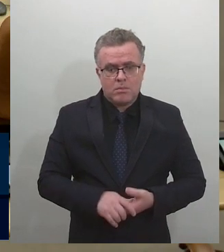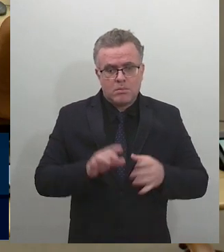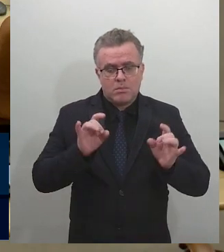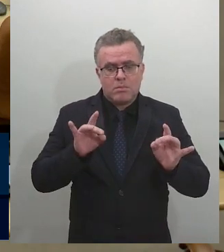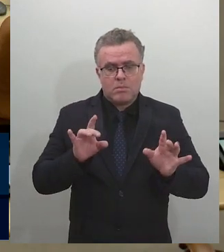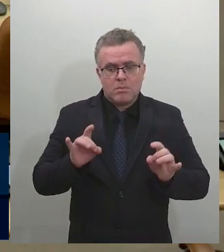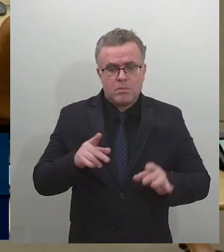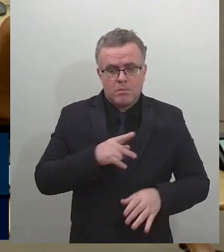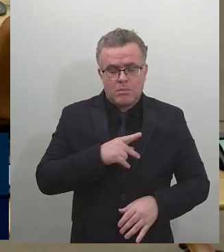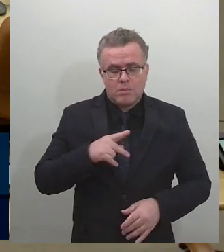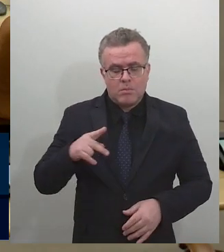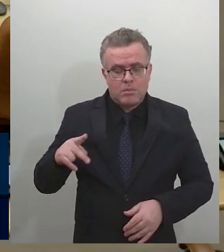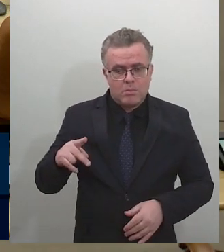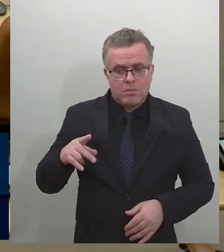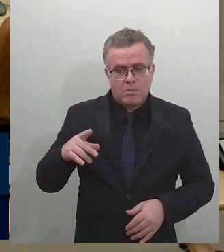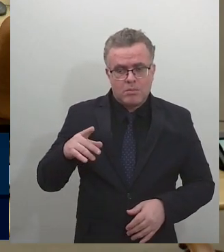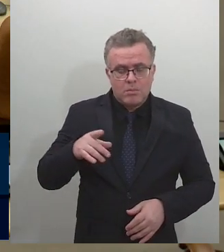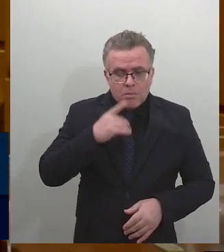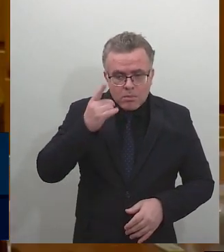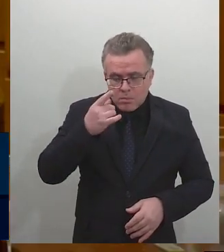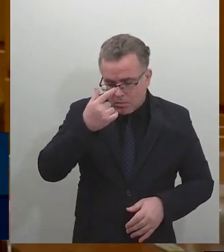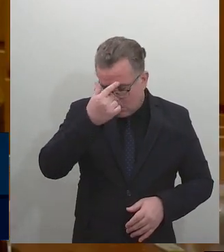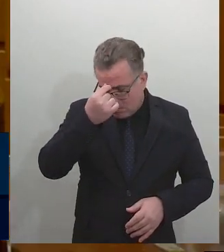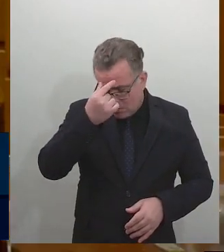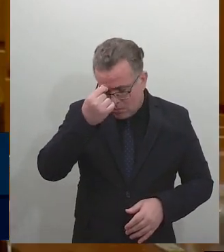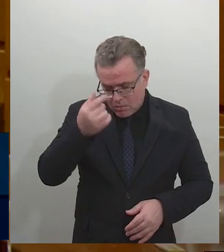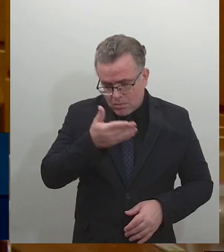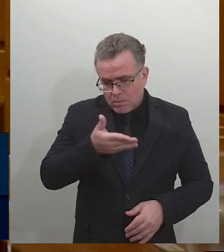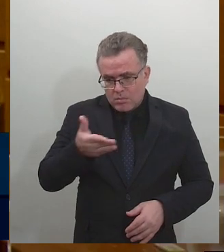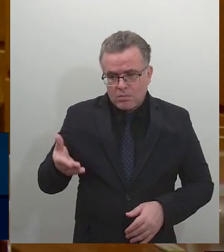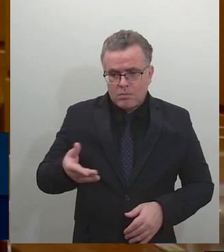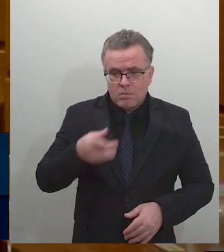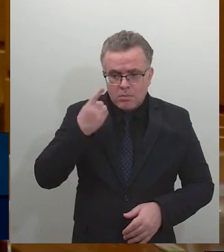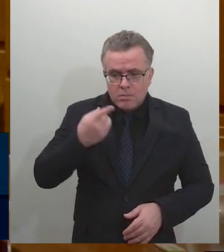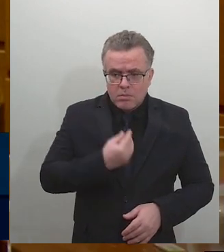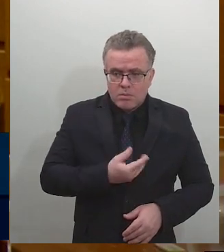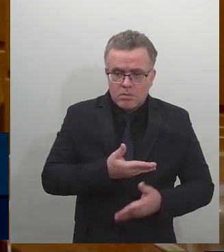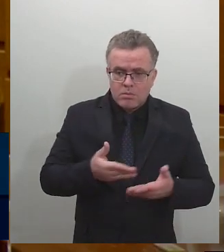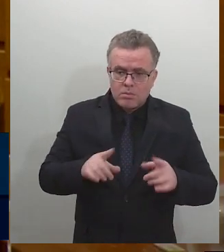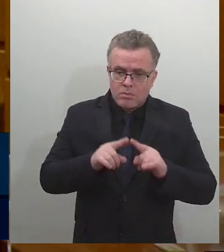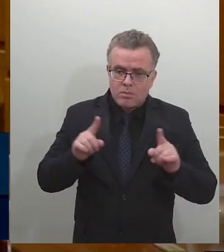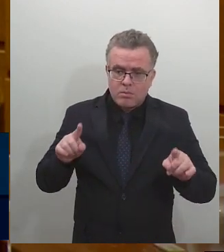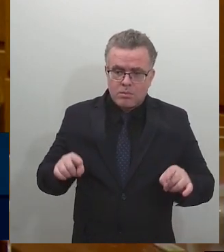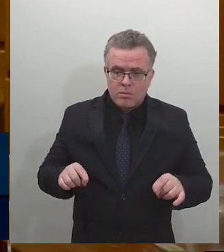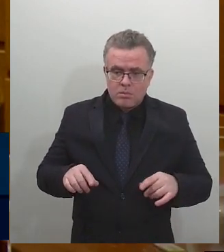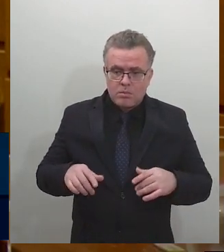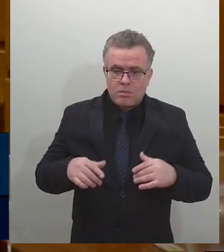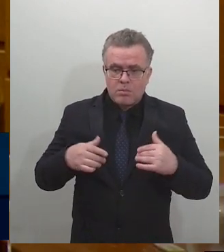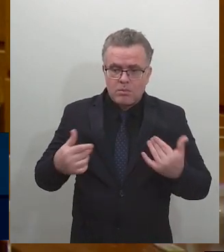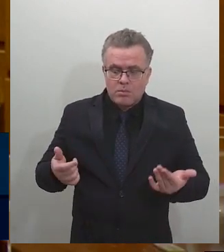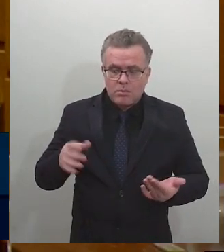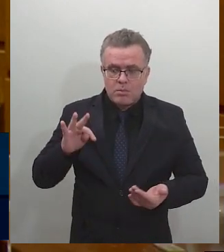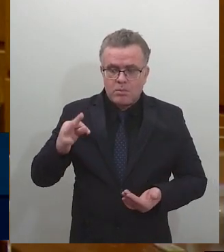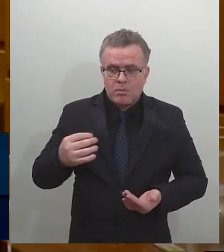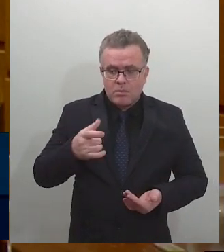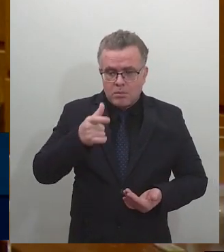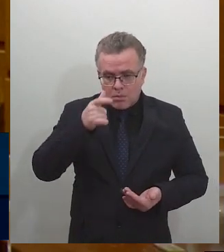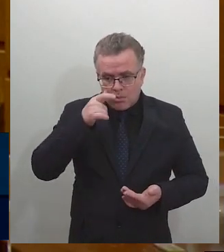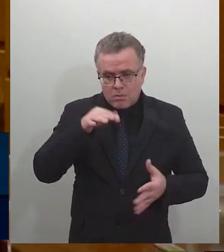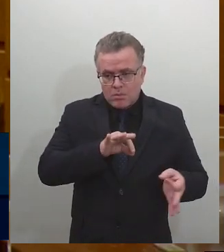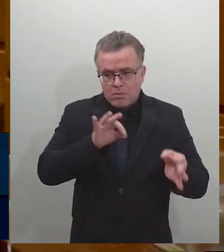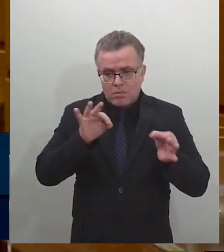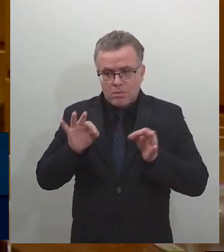excelentíssimos deputados e deputadas, trabalhadores da Alese, sergipanos que nos assistem pela TV Alese, meu bom dia. Hoje